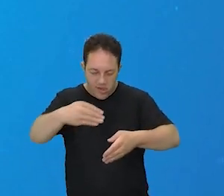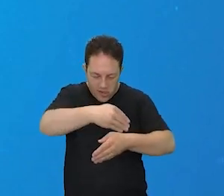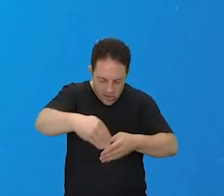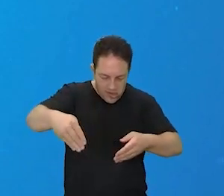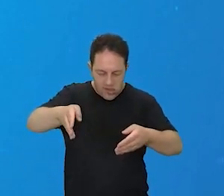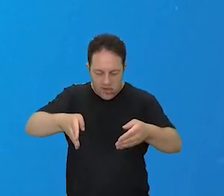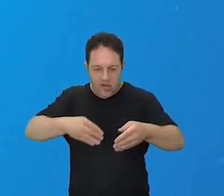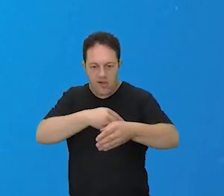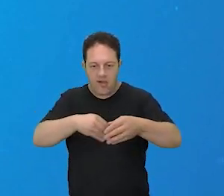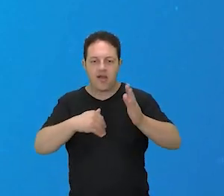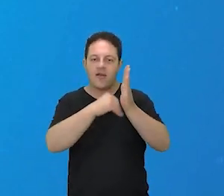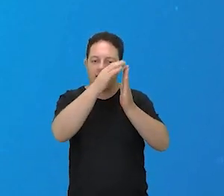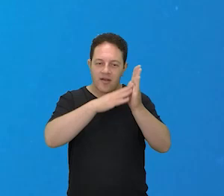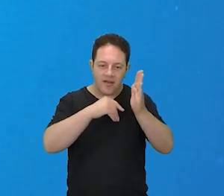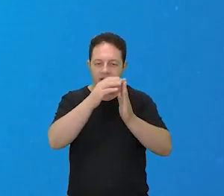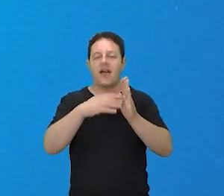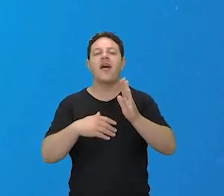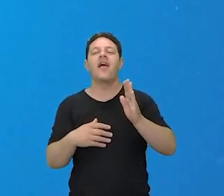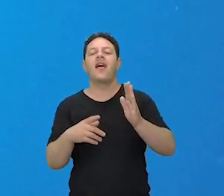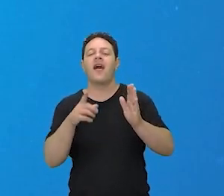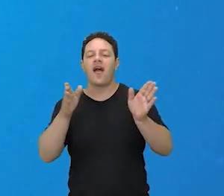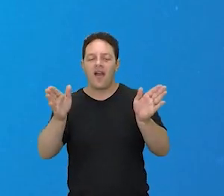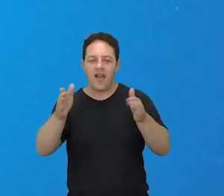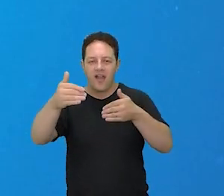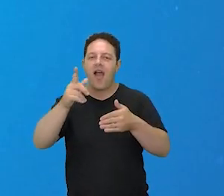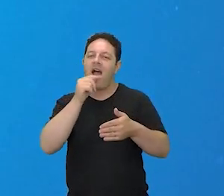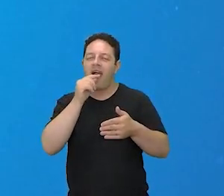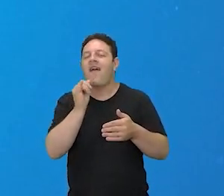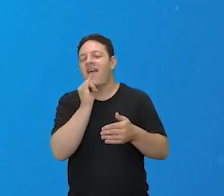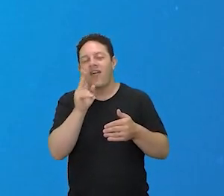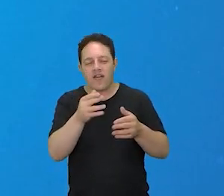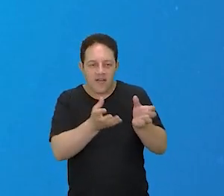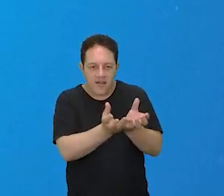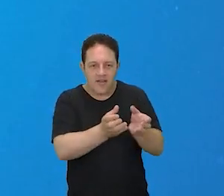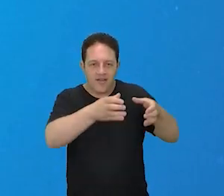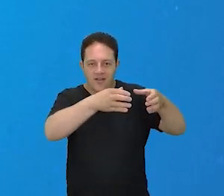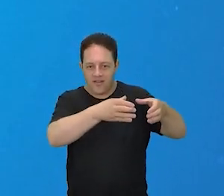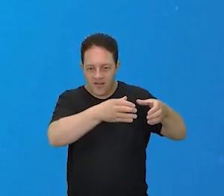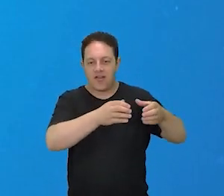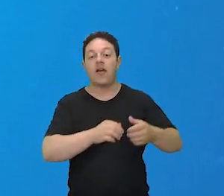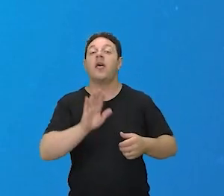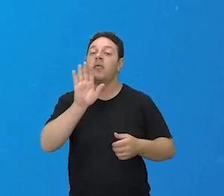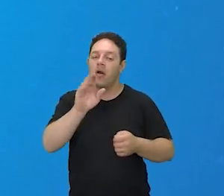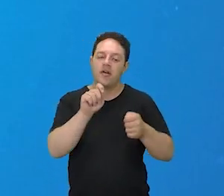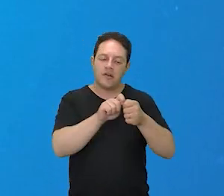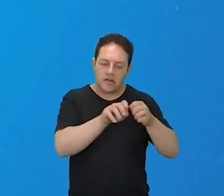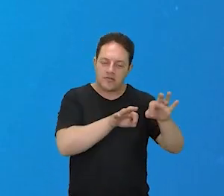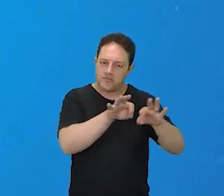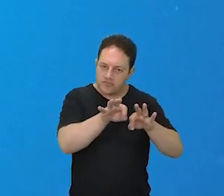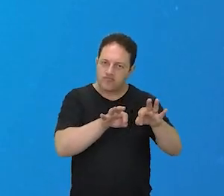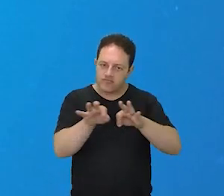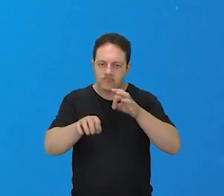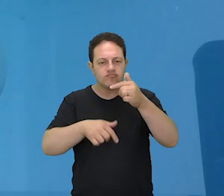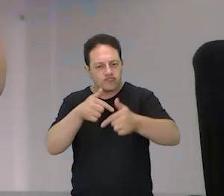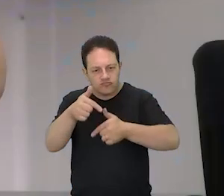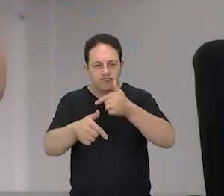caixa d'água é um potinho, mas foi realizado um trabalho